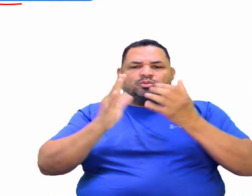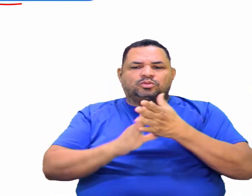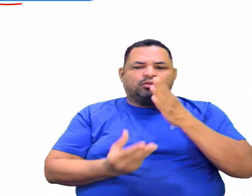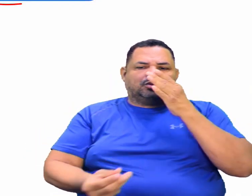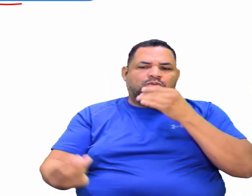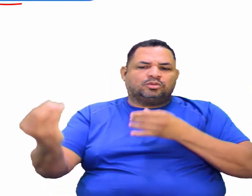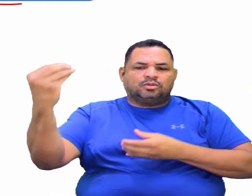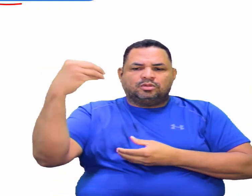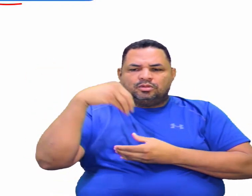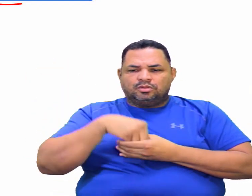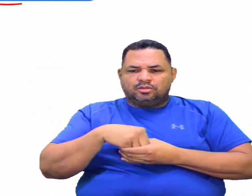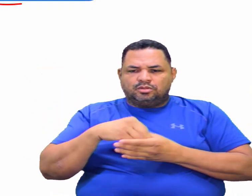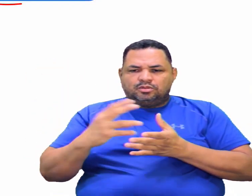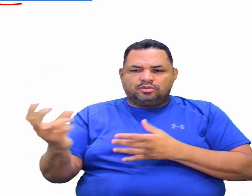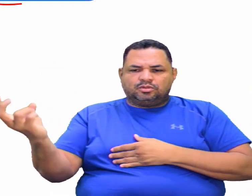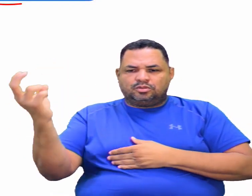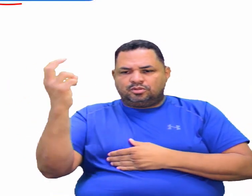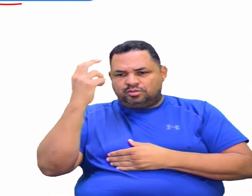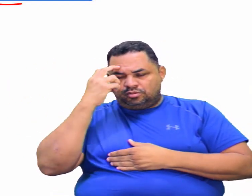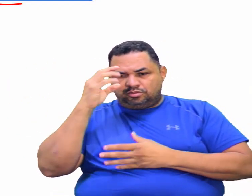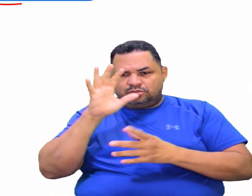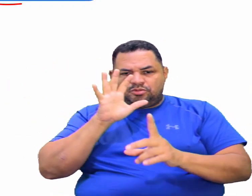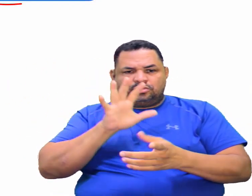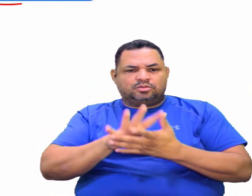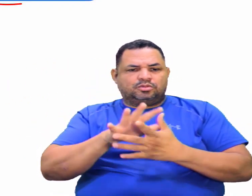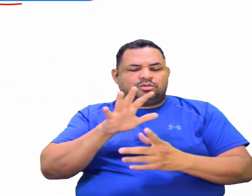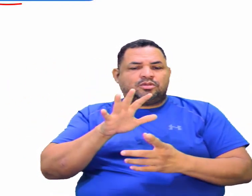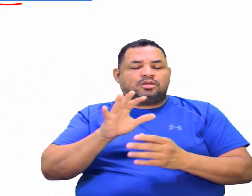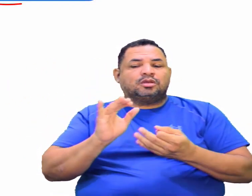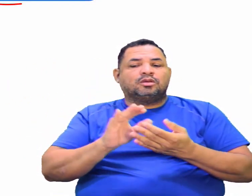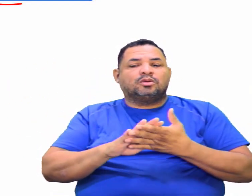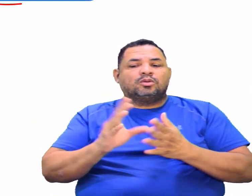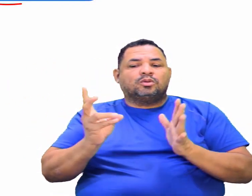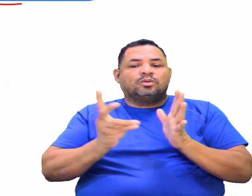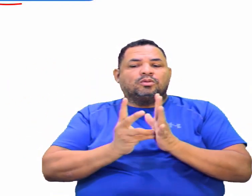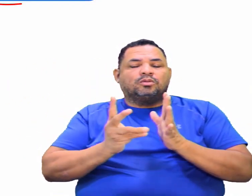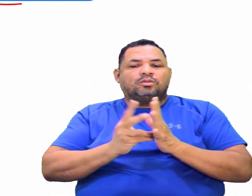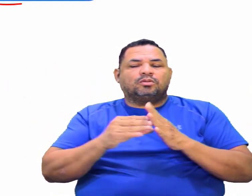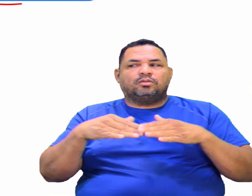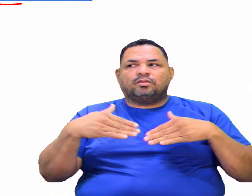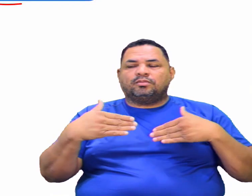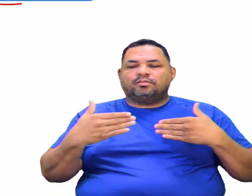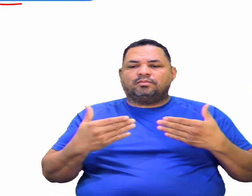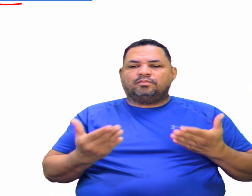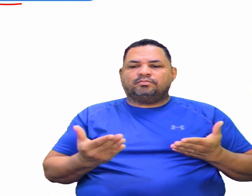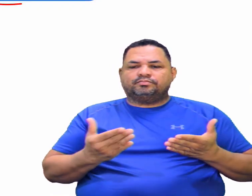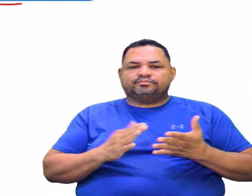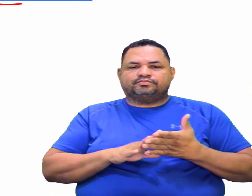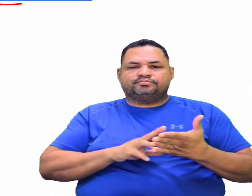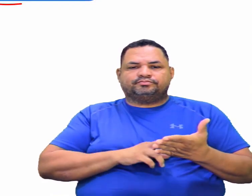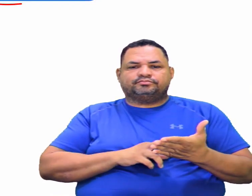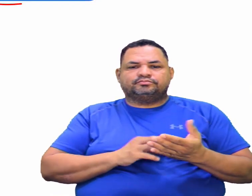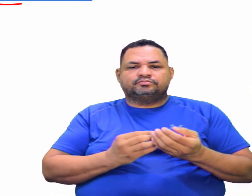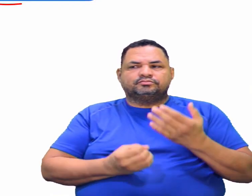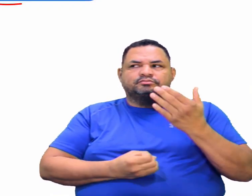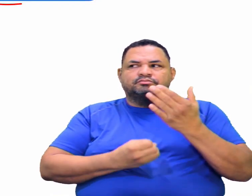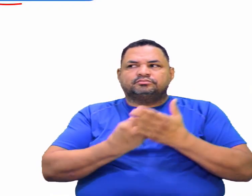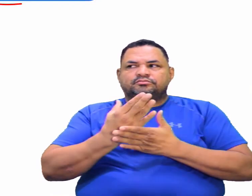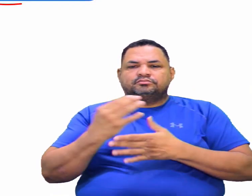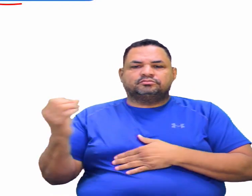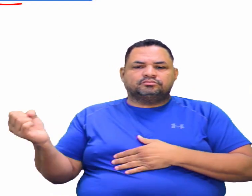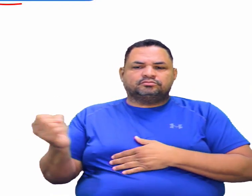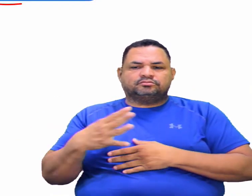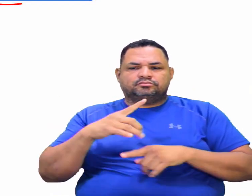tudo isso tem a sua grande importância né E daí advém eh